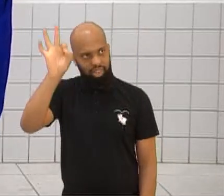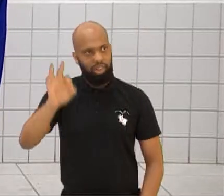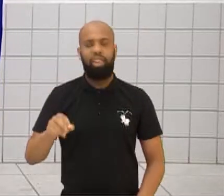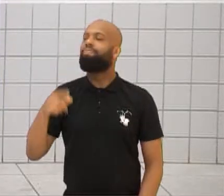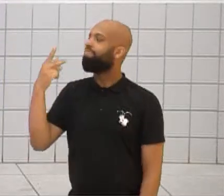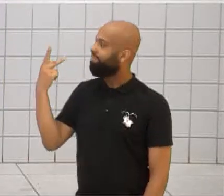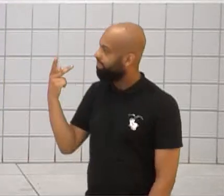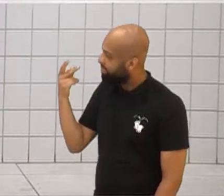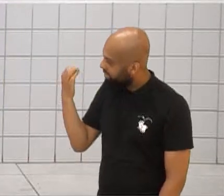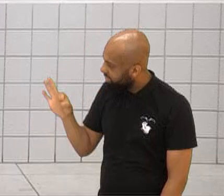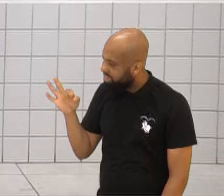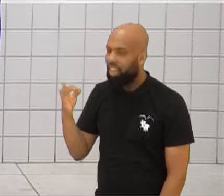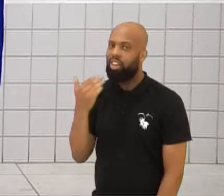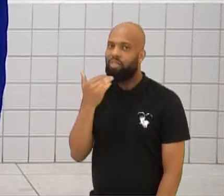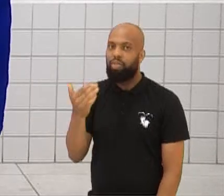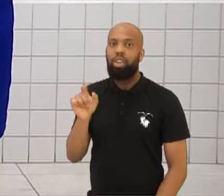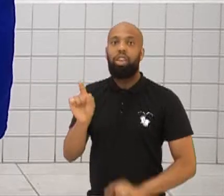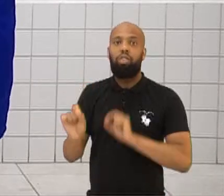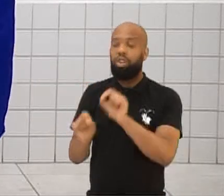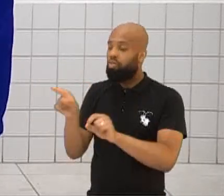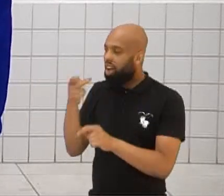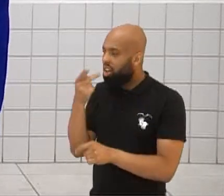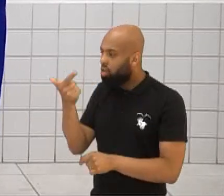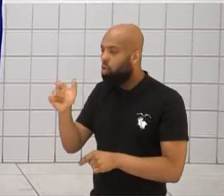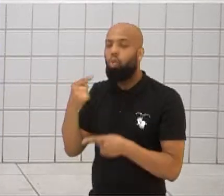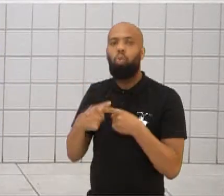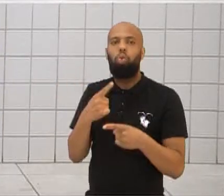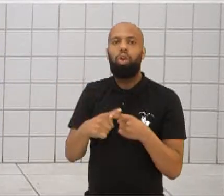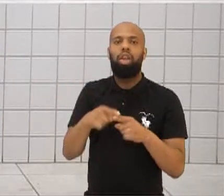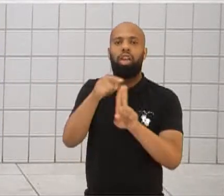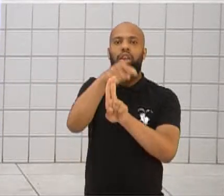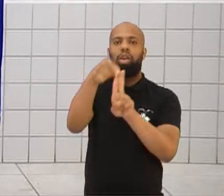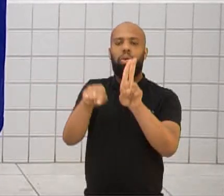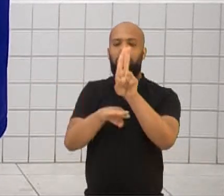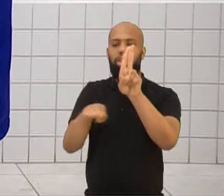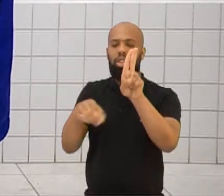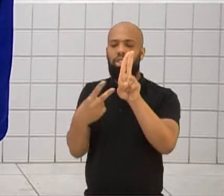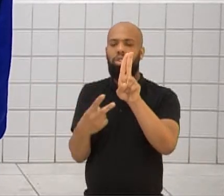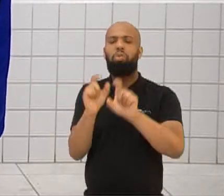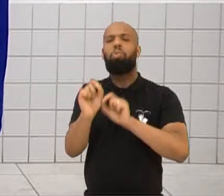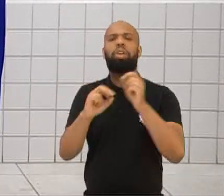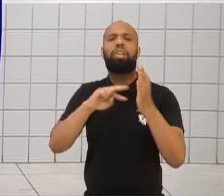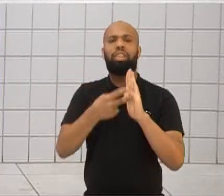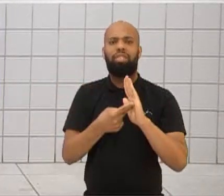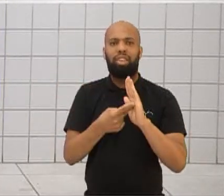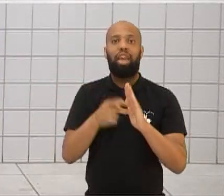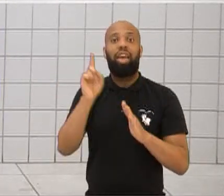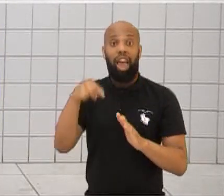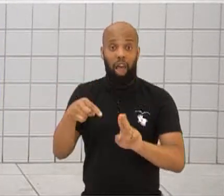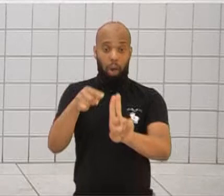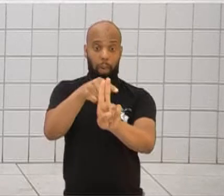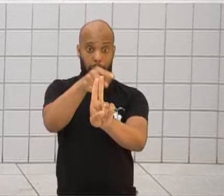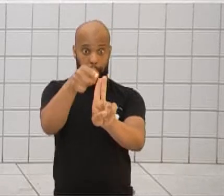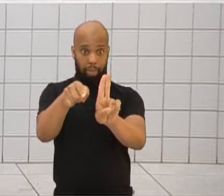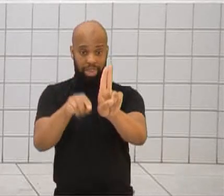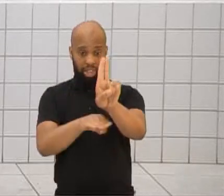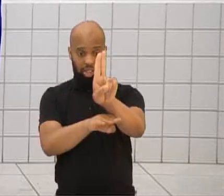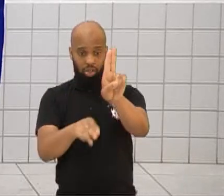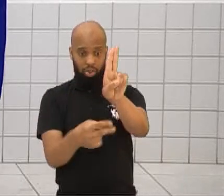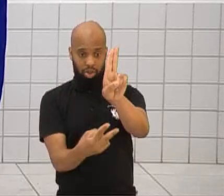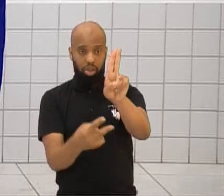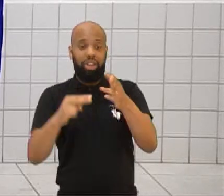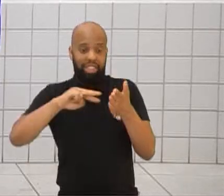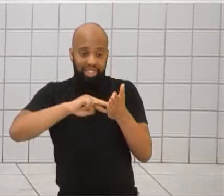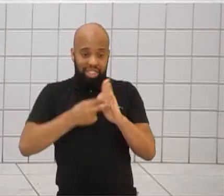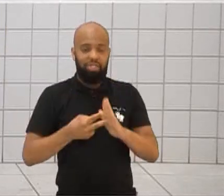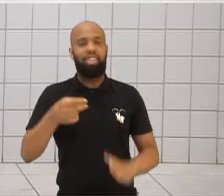reforçar. O que é esse π sobre 2? Aonde que entra esse π, esse valor aí? Por que não é mais 3,14? Porque agora